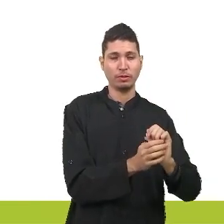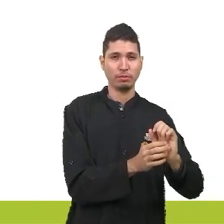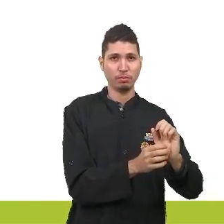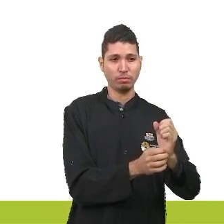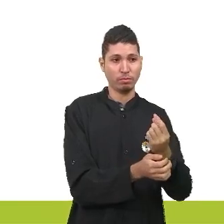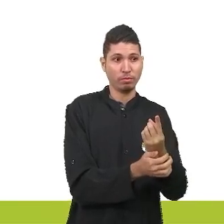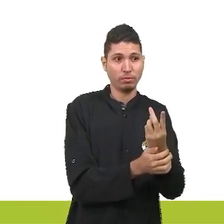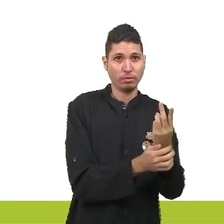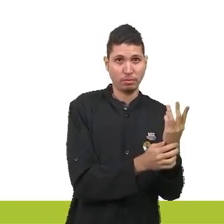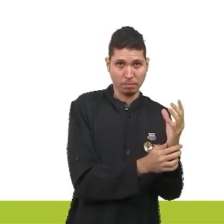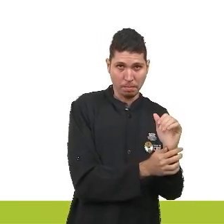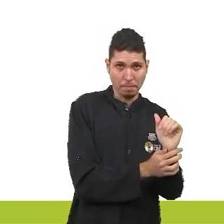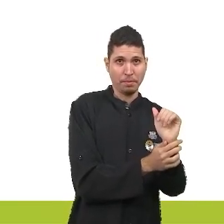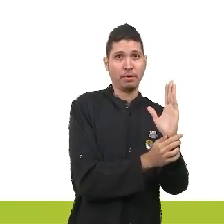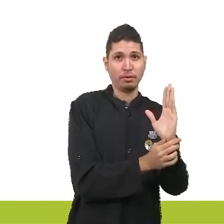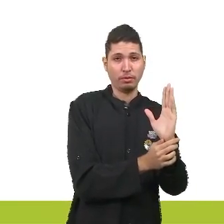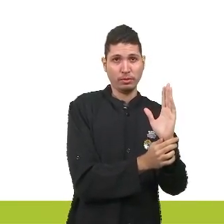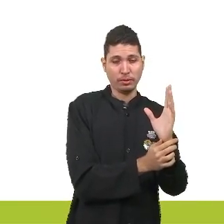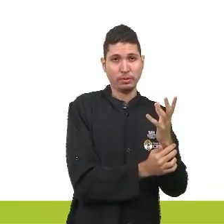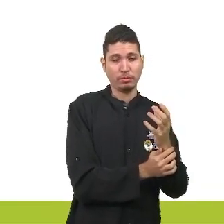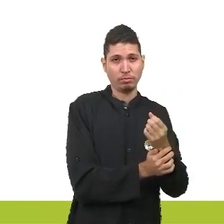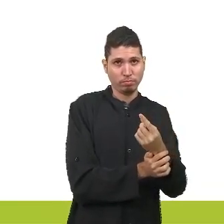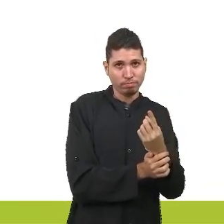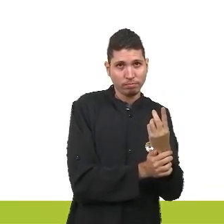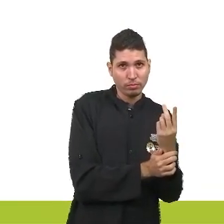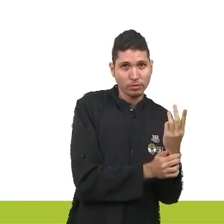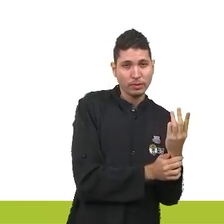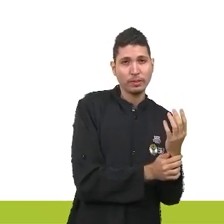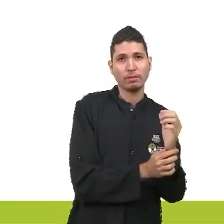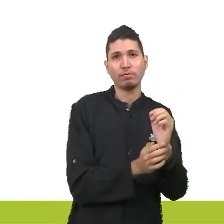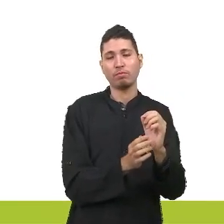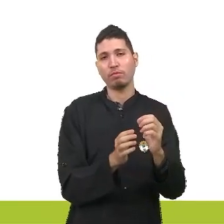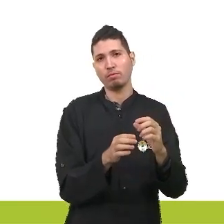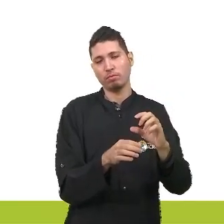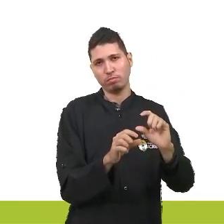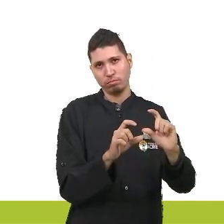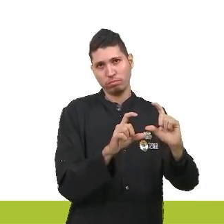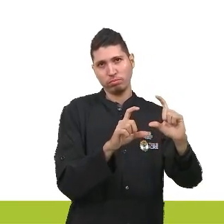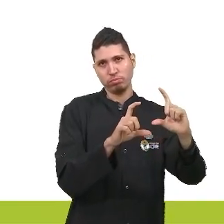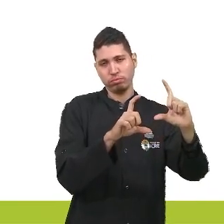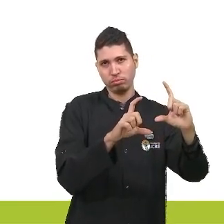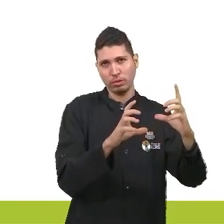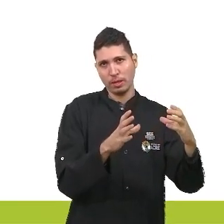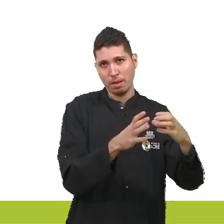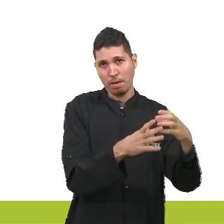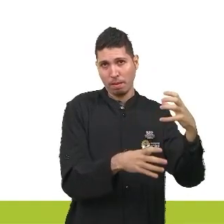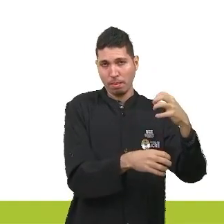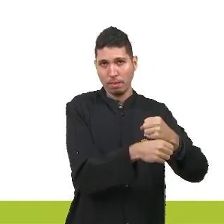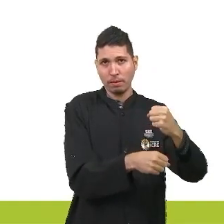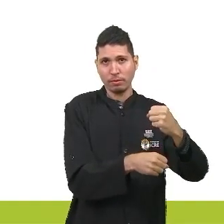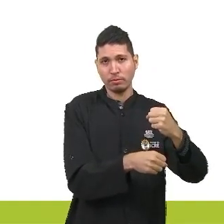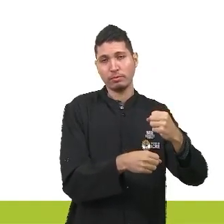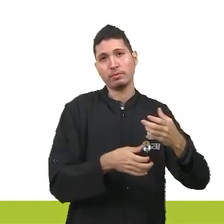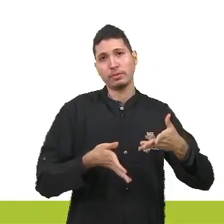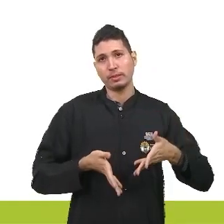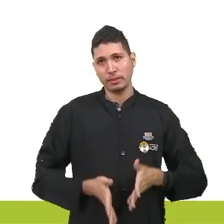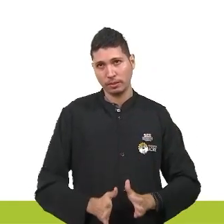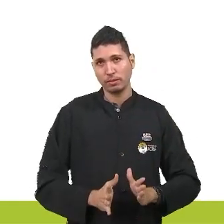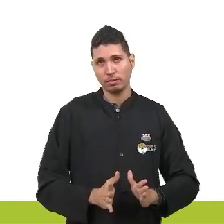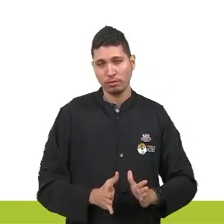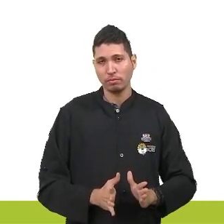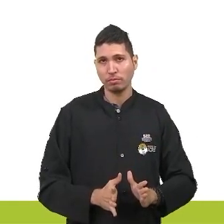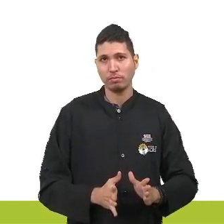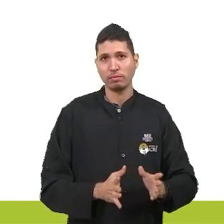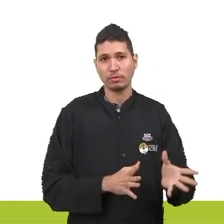Quer dizer o quê? Que existia uma alta taxa de natalidade. E eu percebo também que quando vai para a população